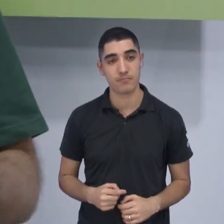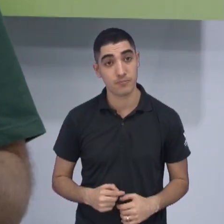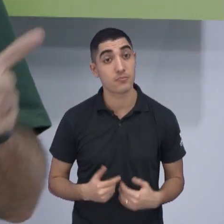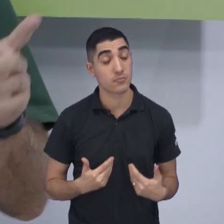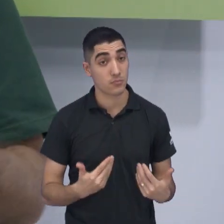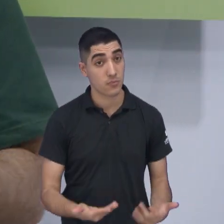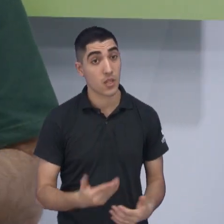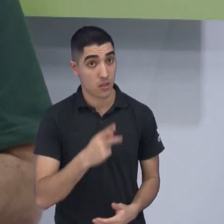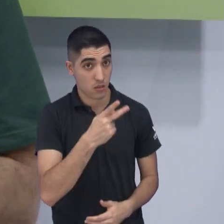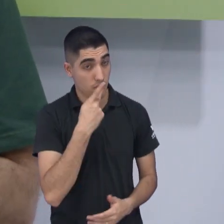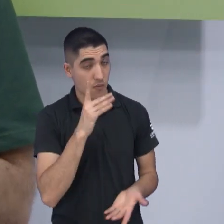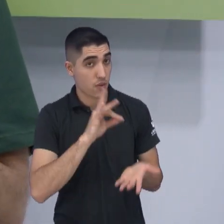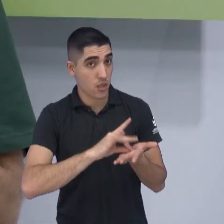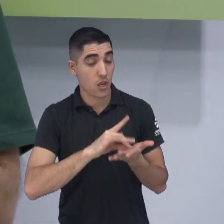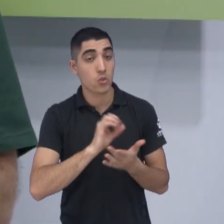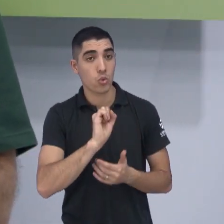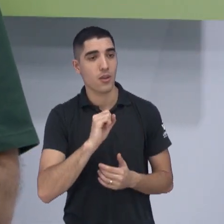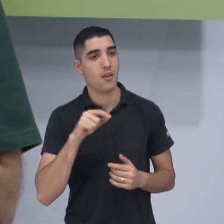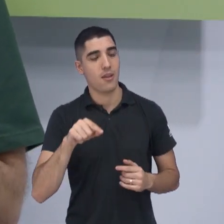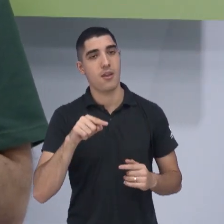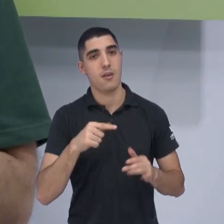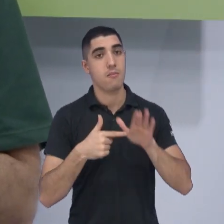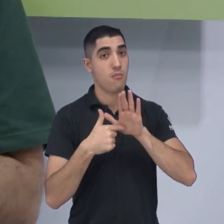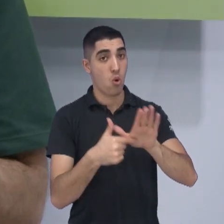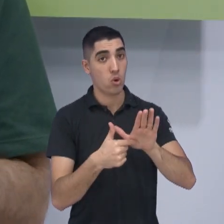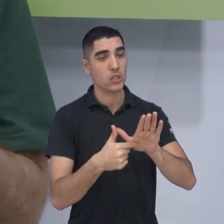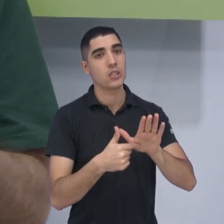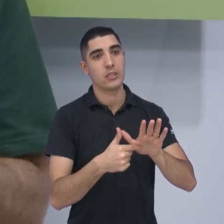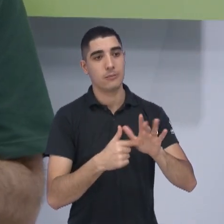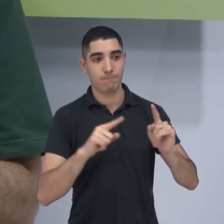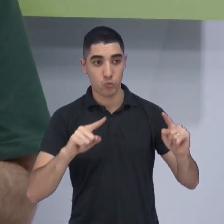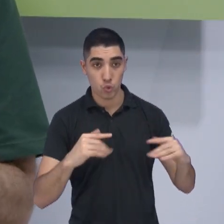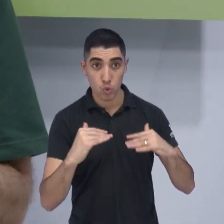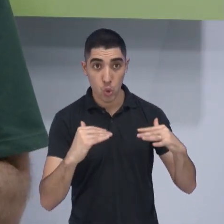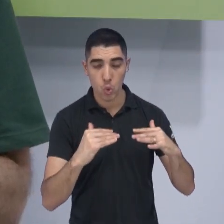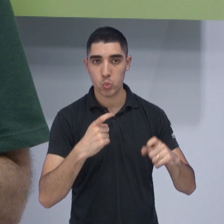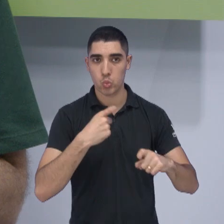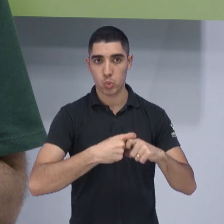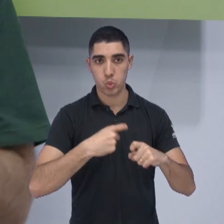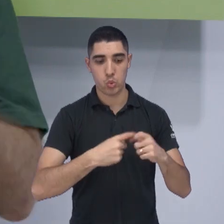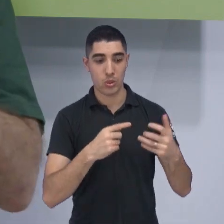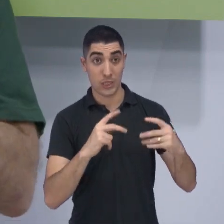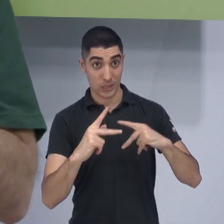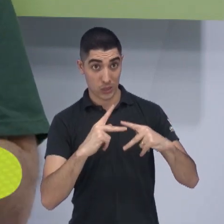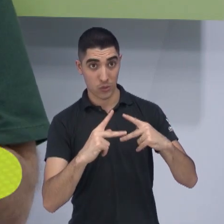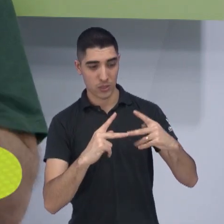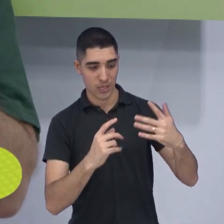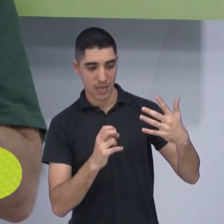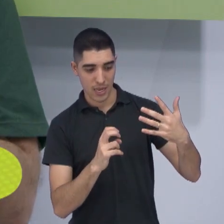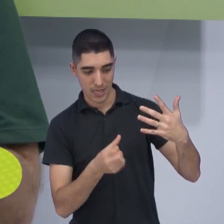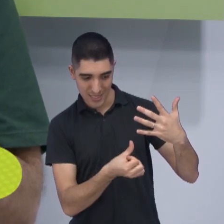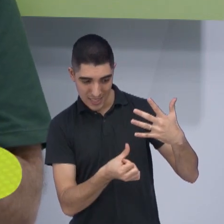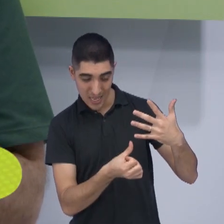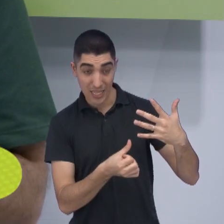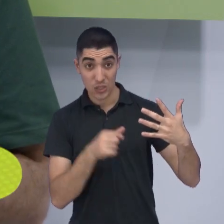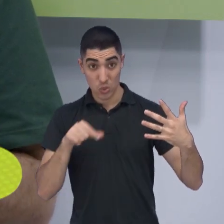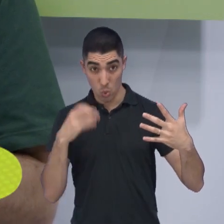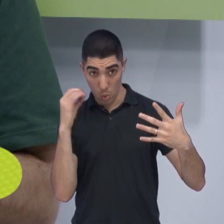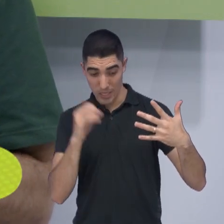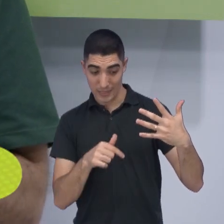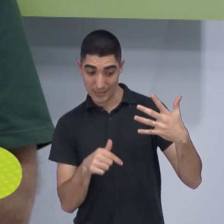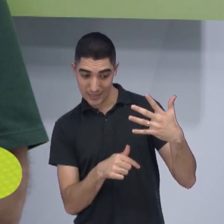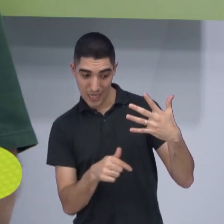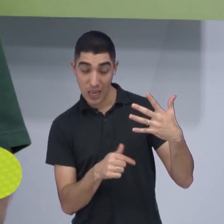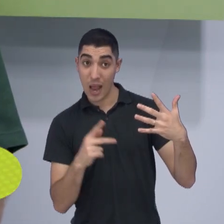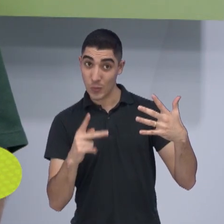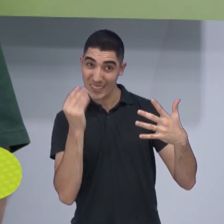você disse, né, a tabela mostra que é um confronto direto, então o São José é importante vencer para dar uma descolada aí, né, tentar passar e